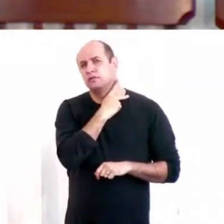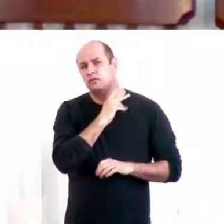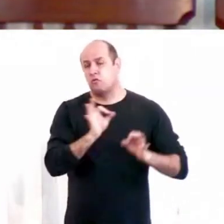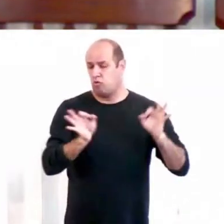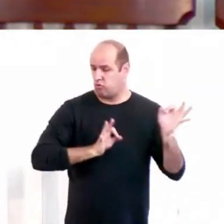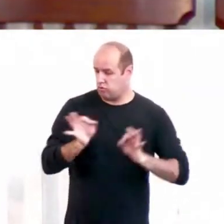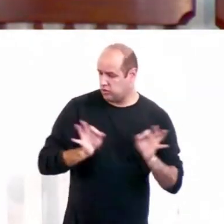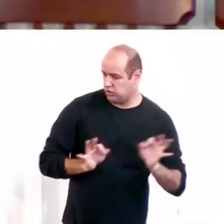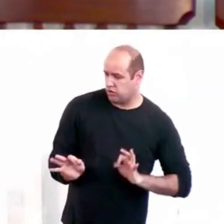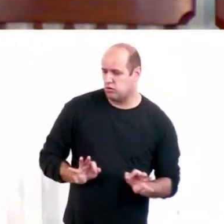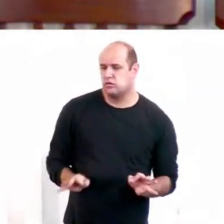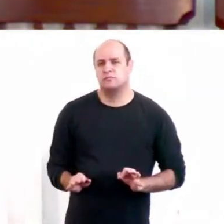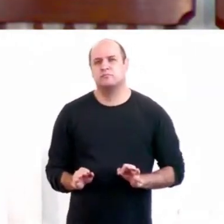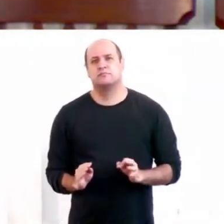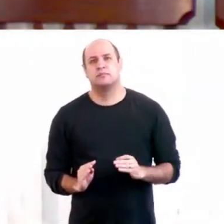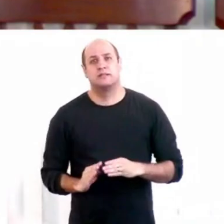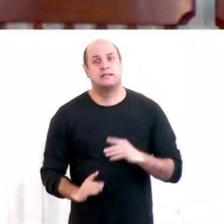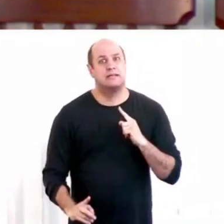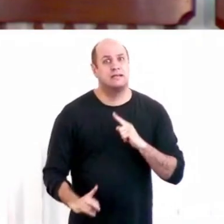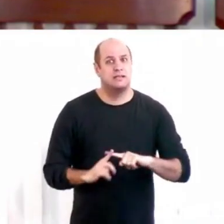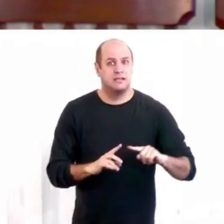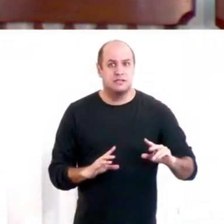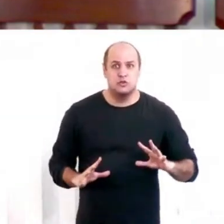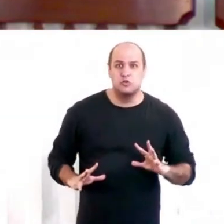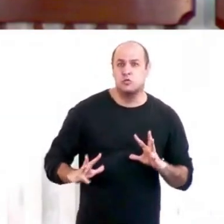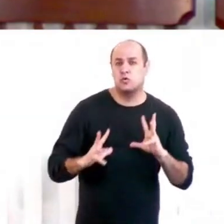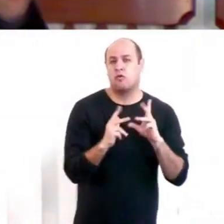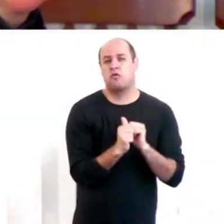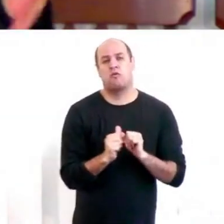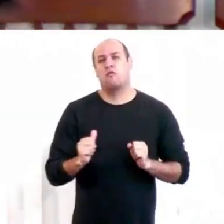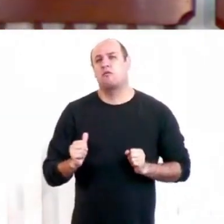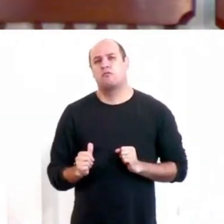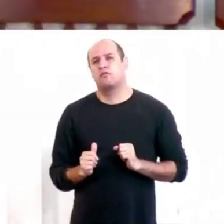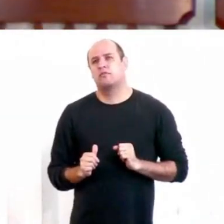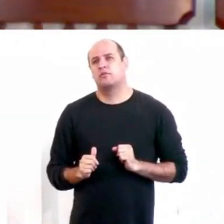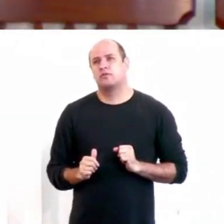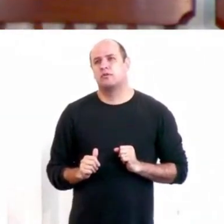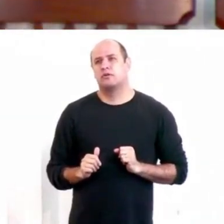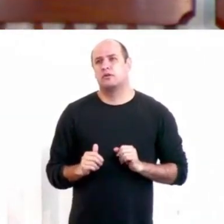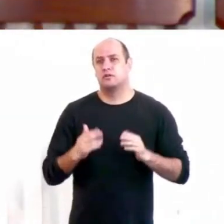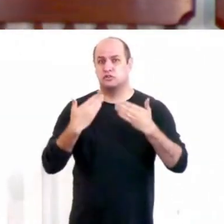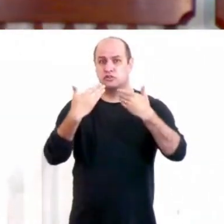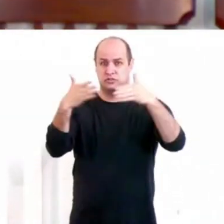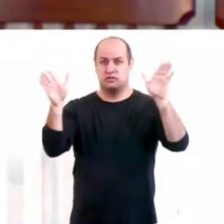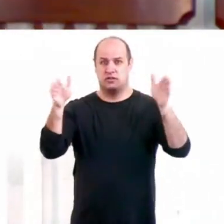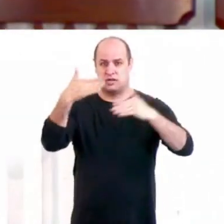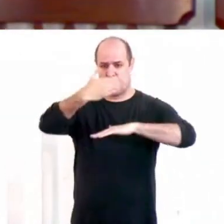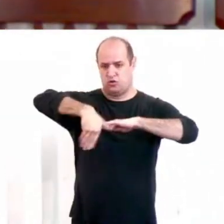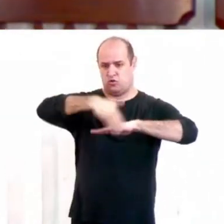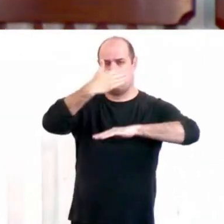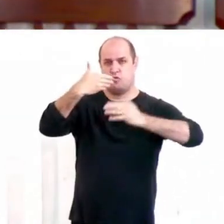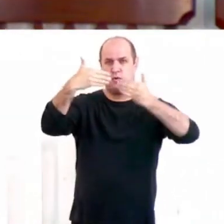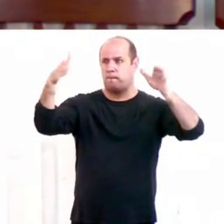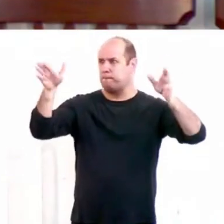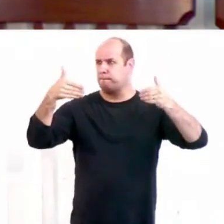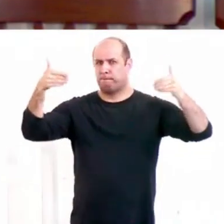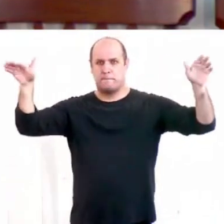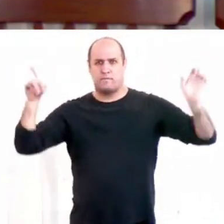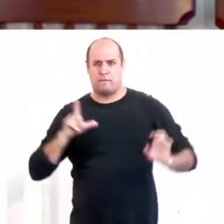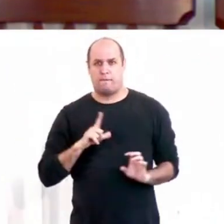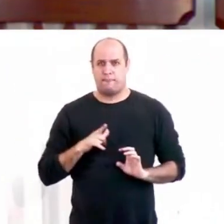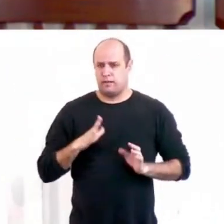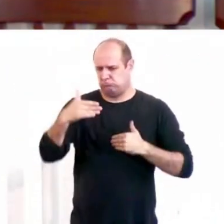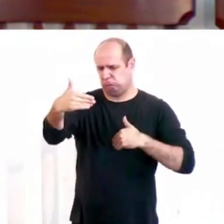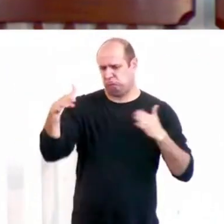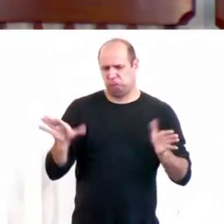organizamos. A igreja inteira nossa é com 3 lados de janela para a rua. É num salão pequeno, um salão debaixo